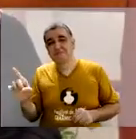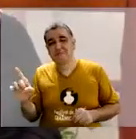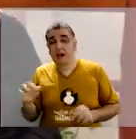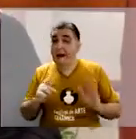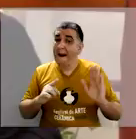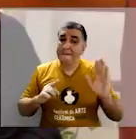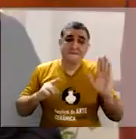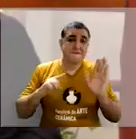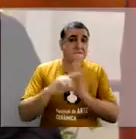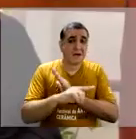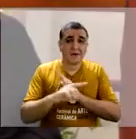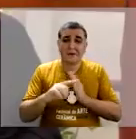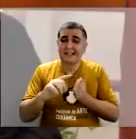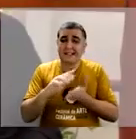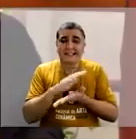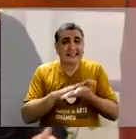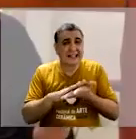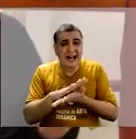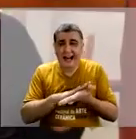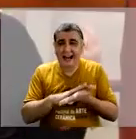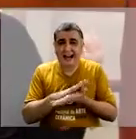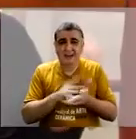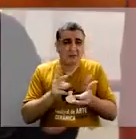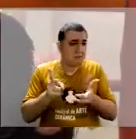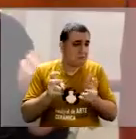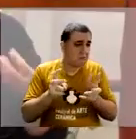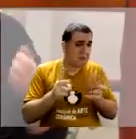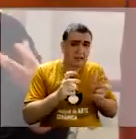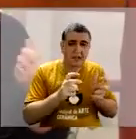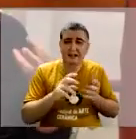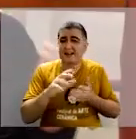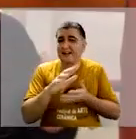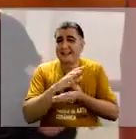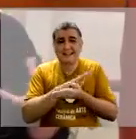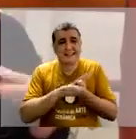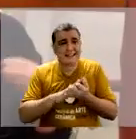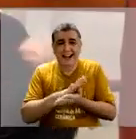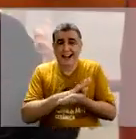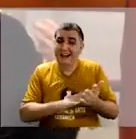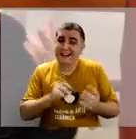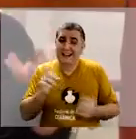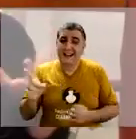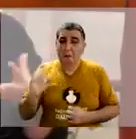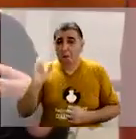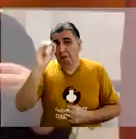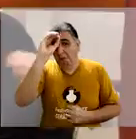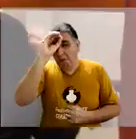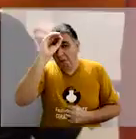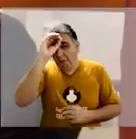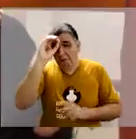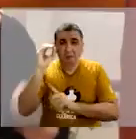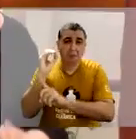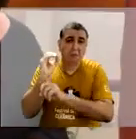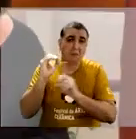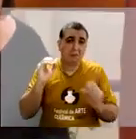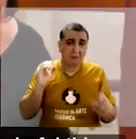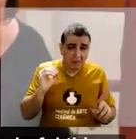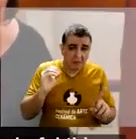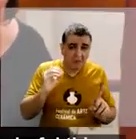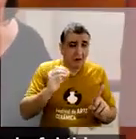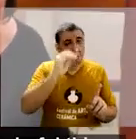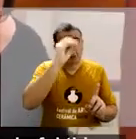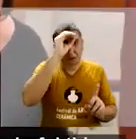que entraram. Elas não conseguiram captar, não conseguiram compreender, não fizeram